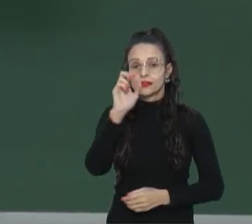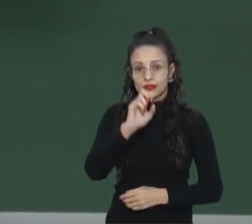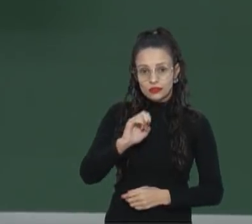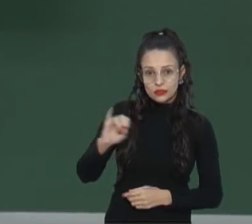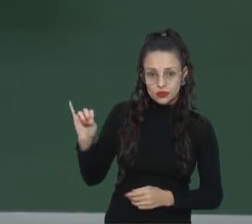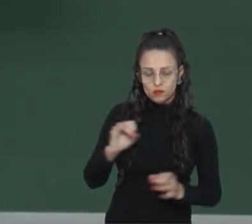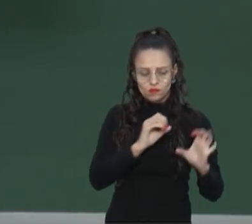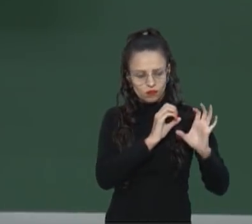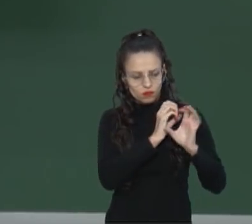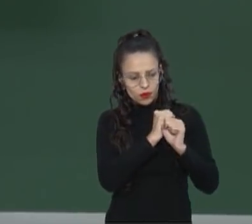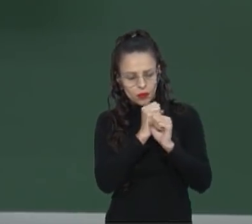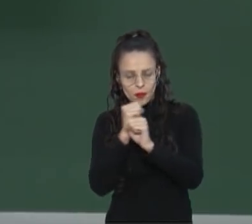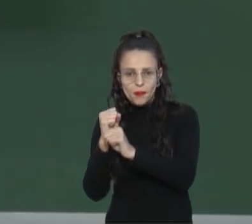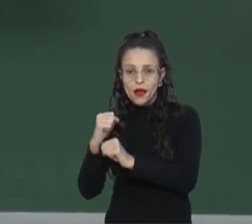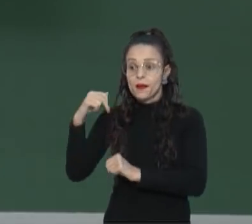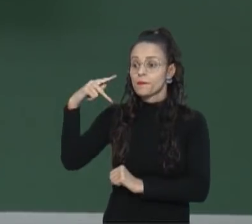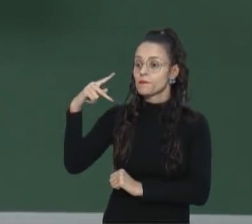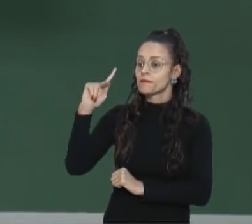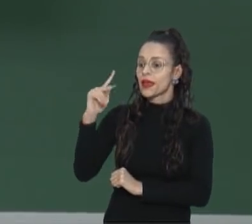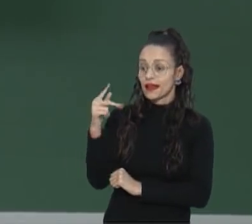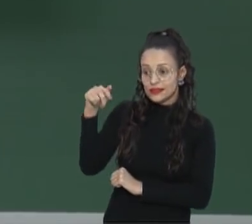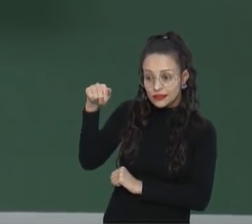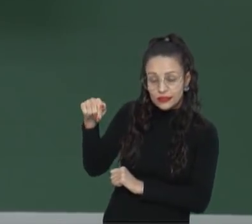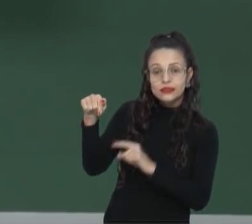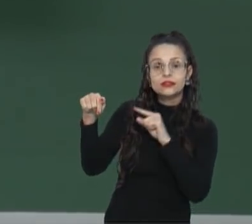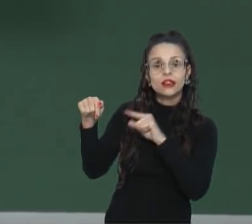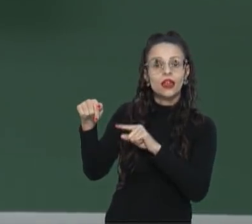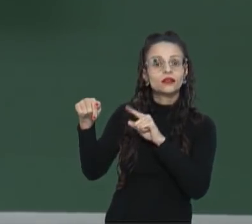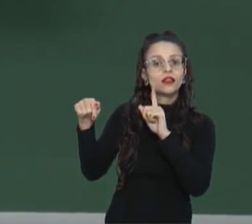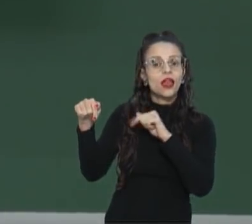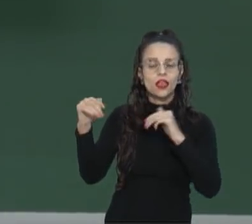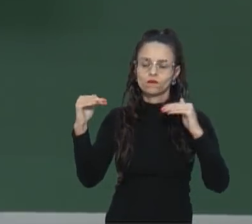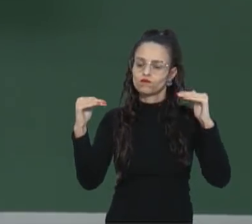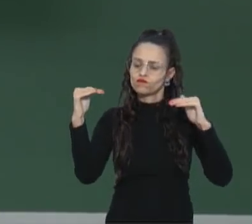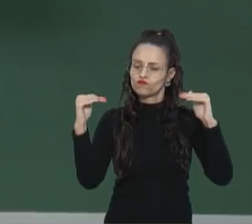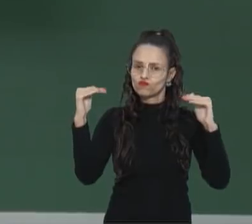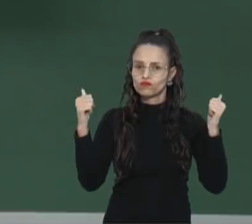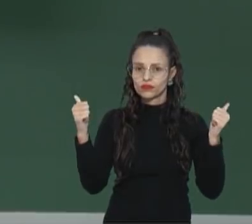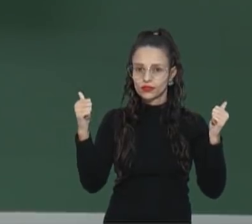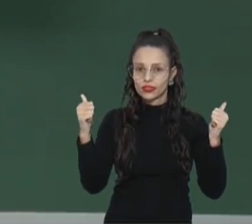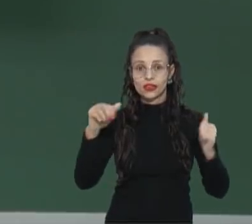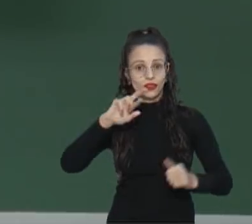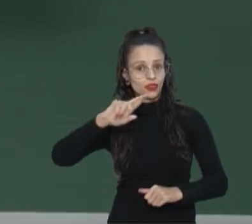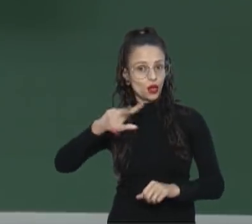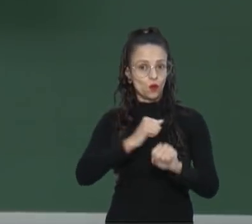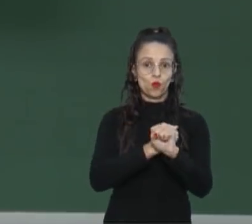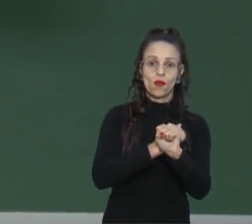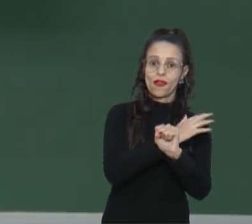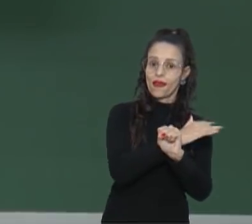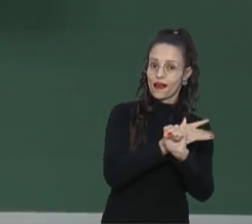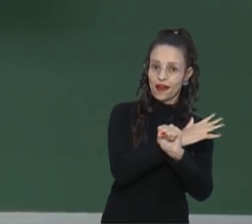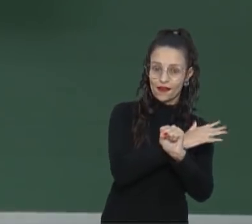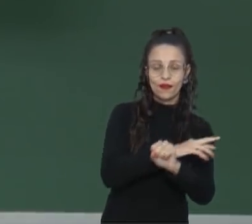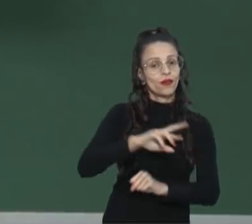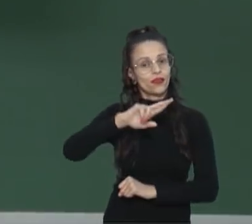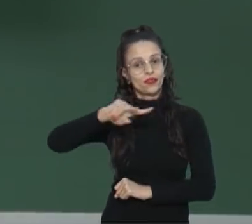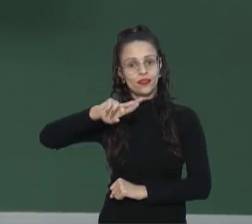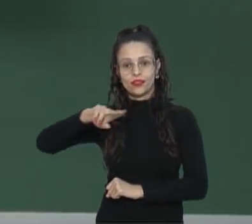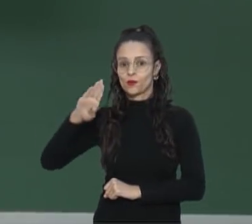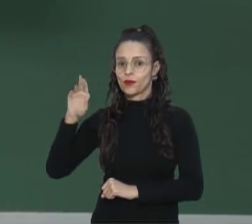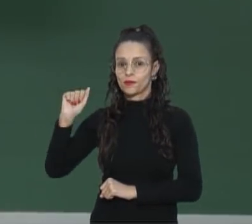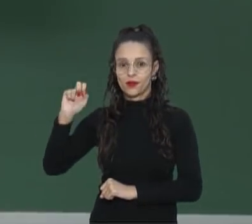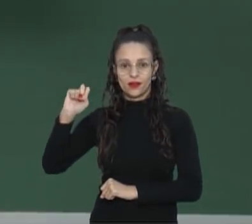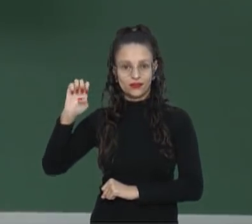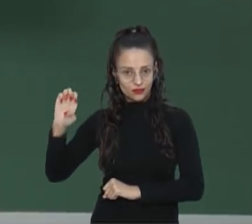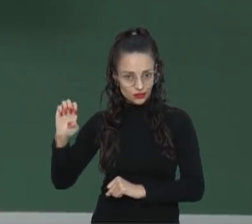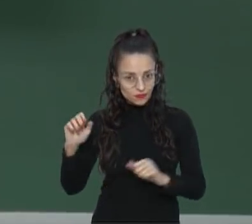na contagem o pH der 7, é neutro. Não é nem ácido, nem base. Não é nem ácido, nem